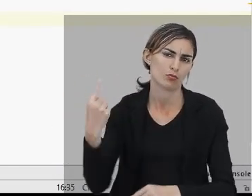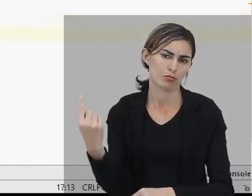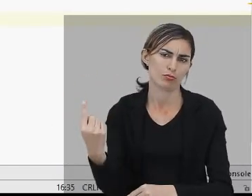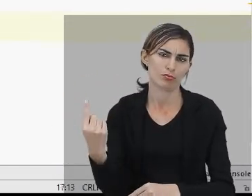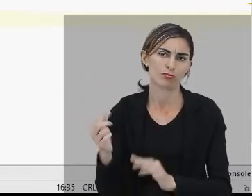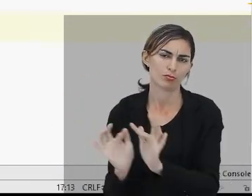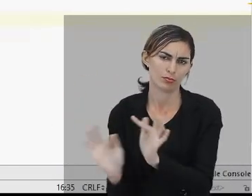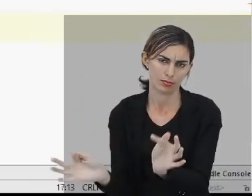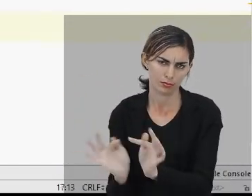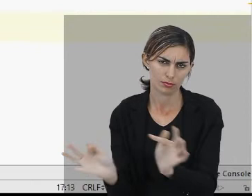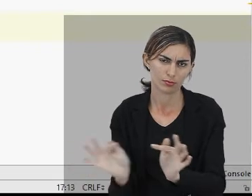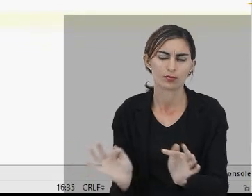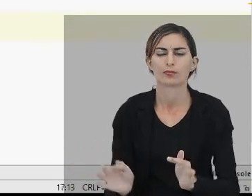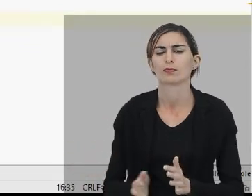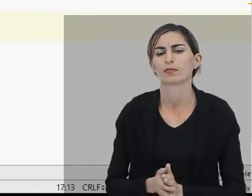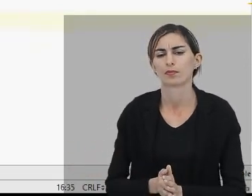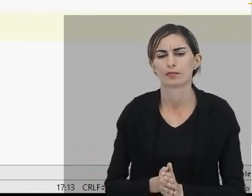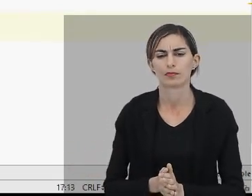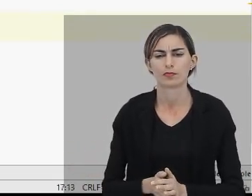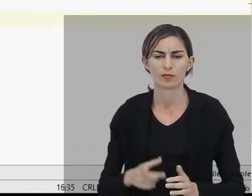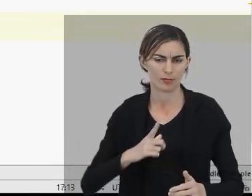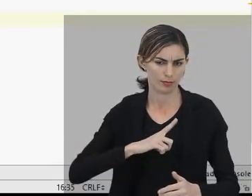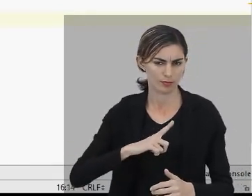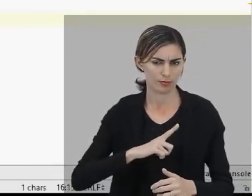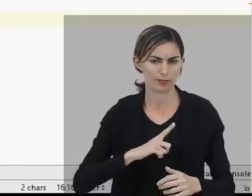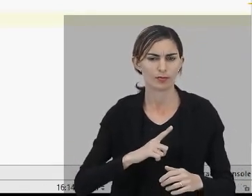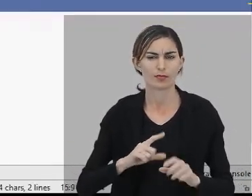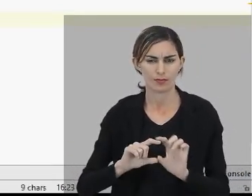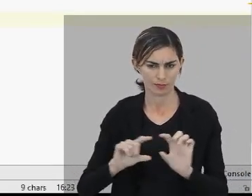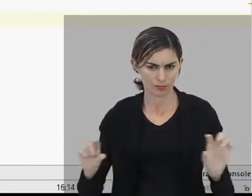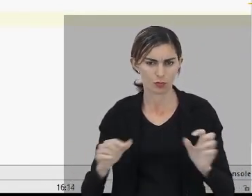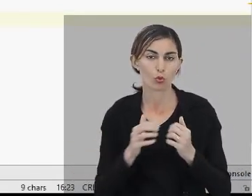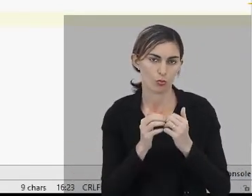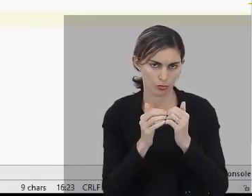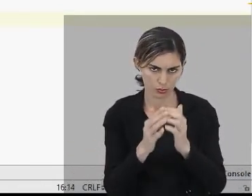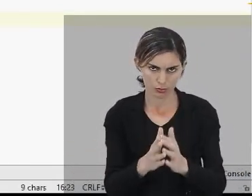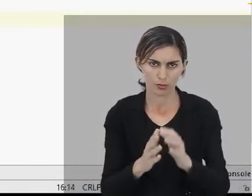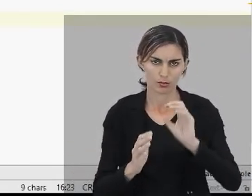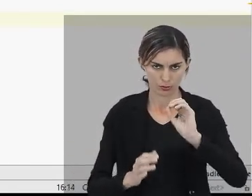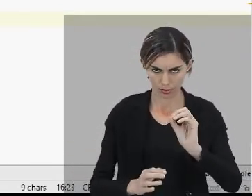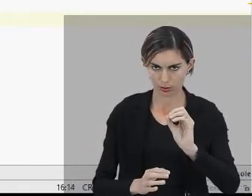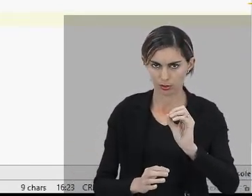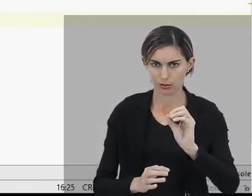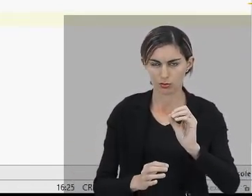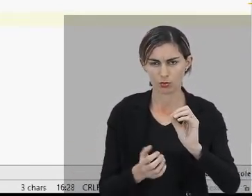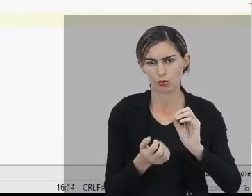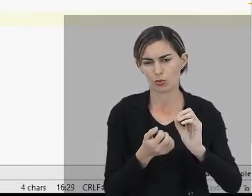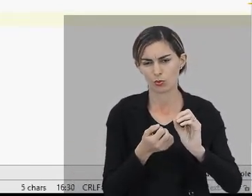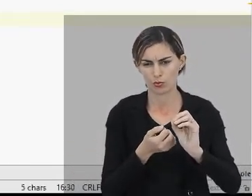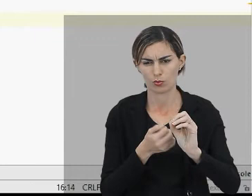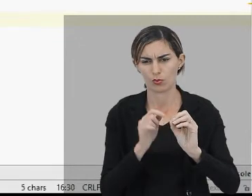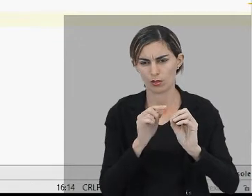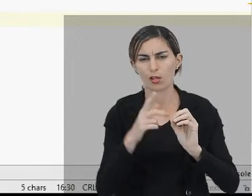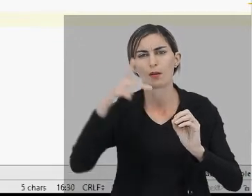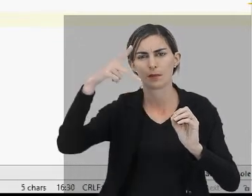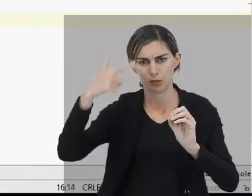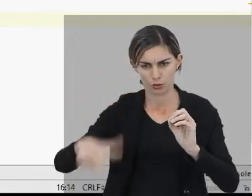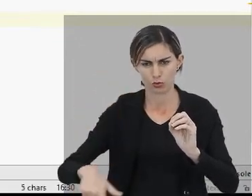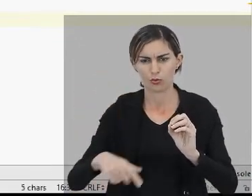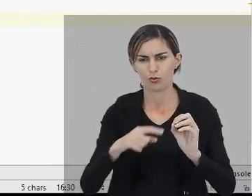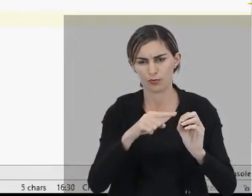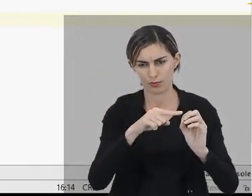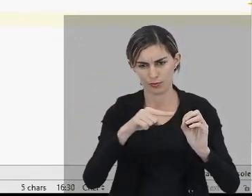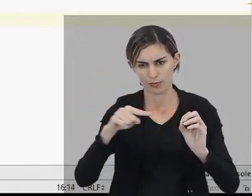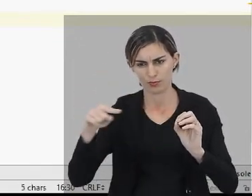forma simples. Então, aqui temos o início com 0, a condição de